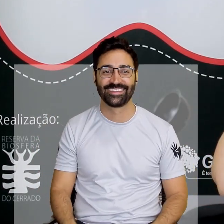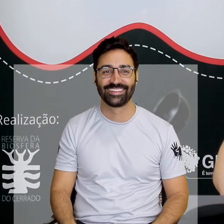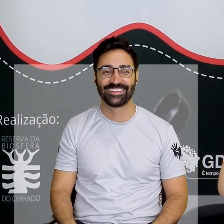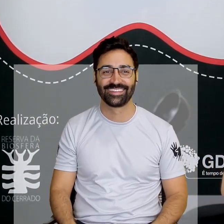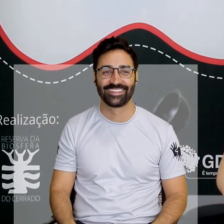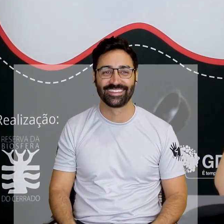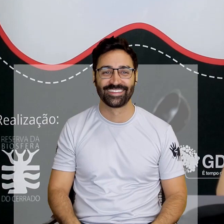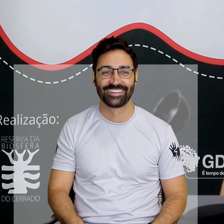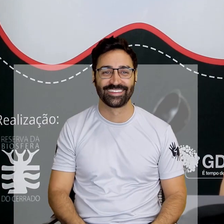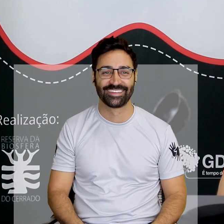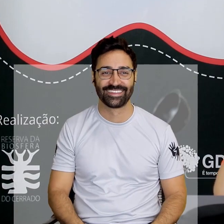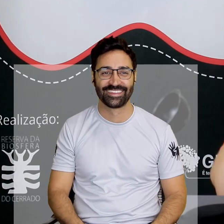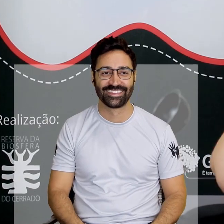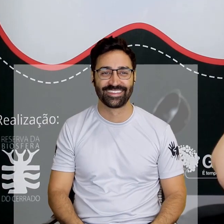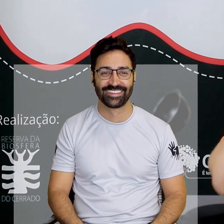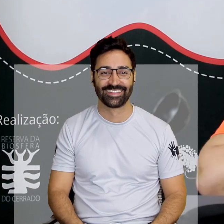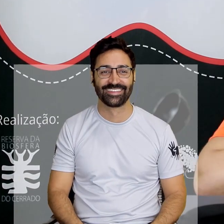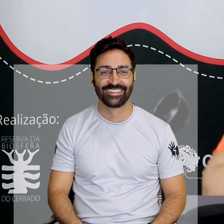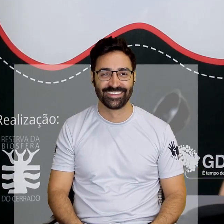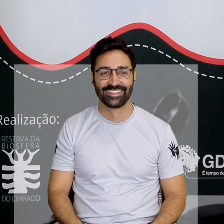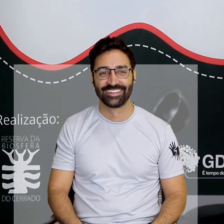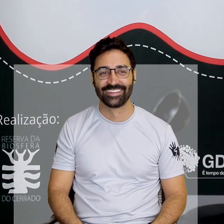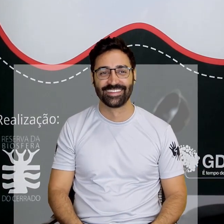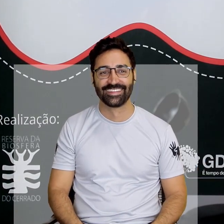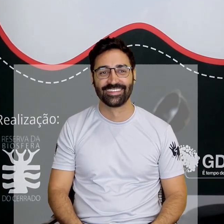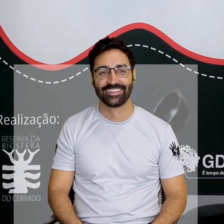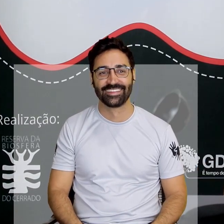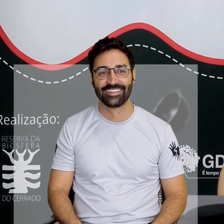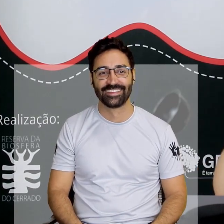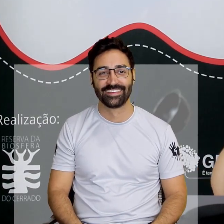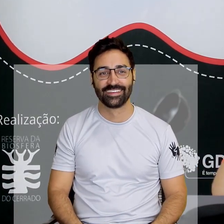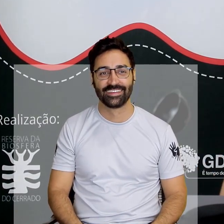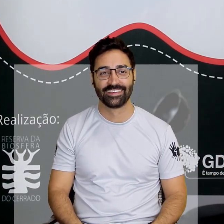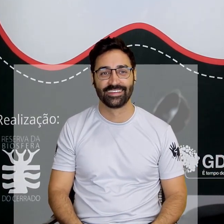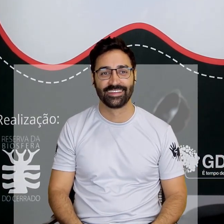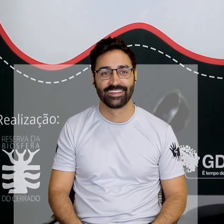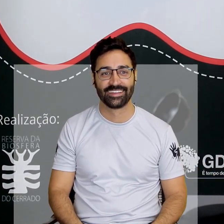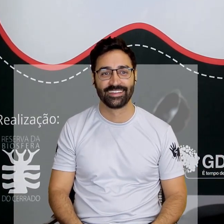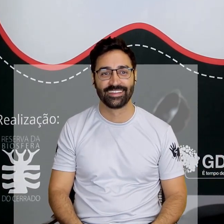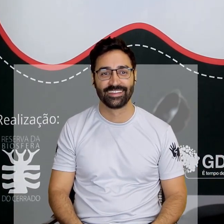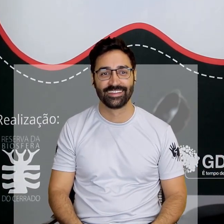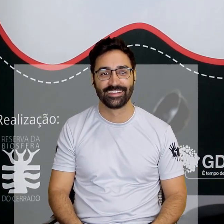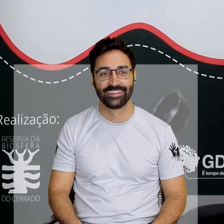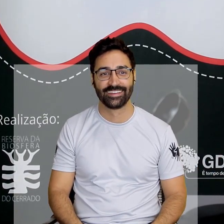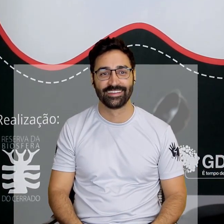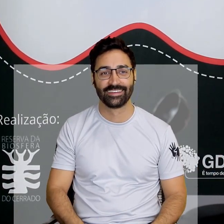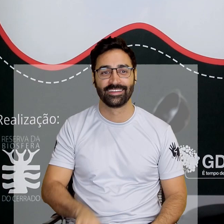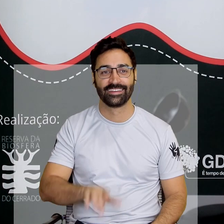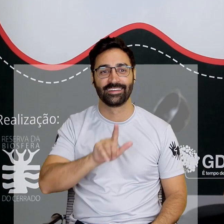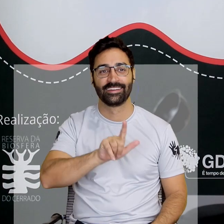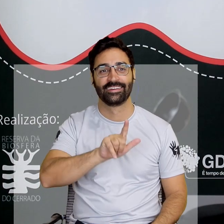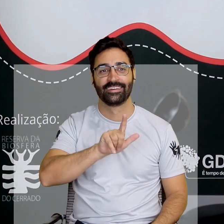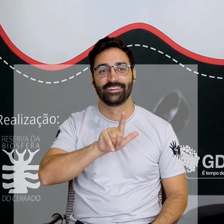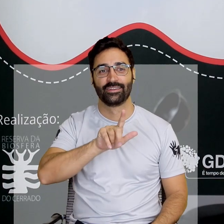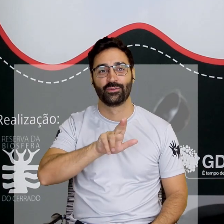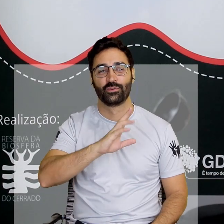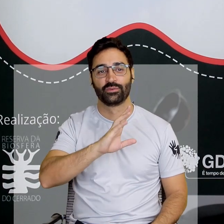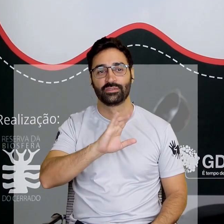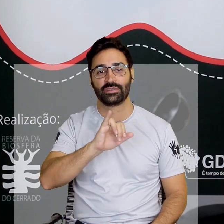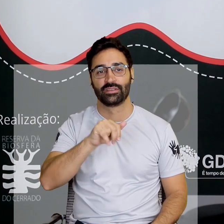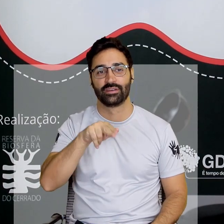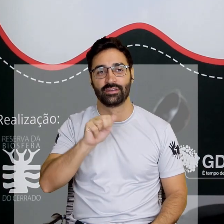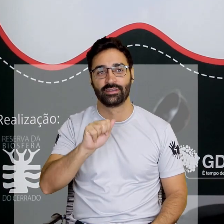Beleza. Ok, então vamos lá, baixa a mãozinha e fecha o microfone. Agora, Luciana Lima.